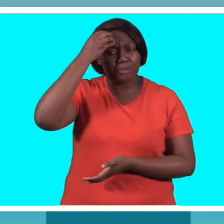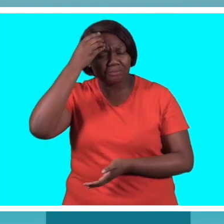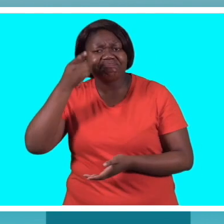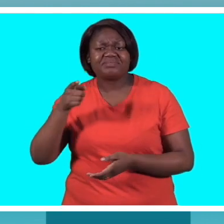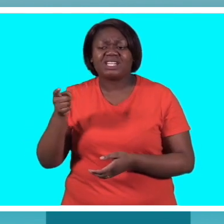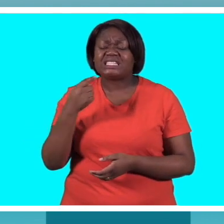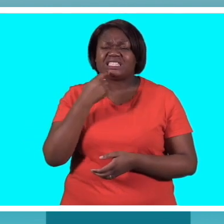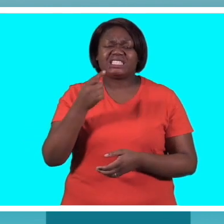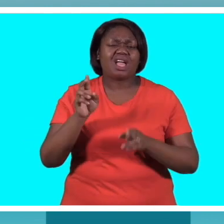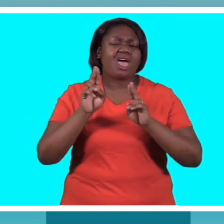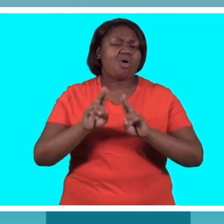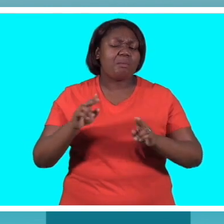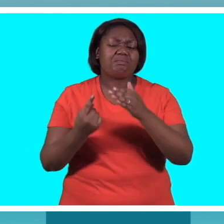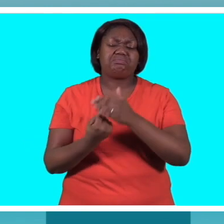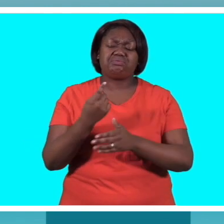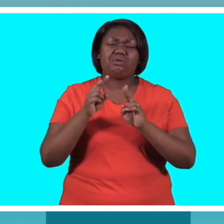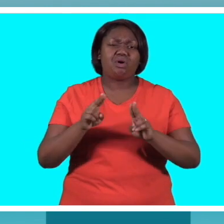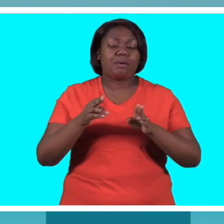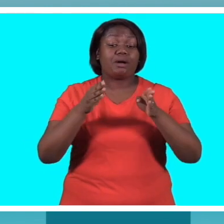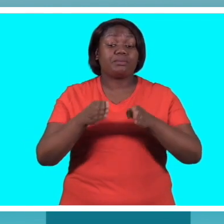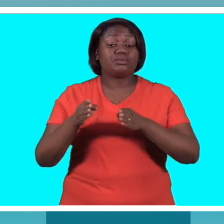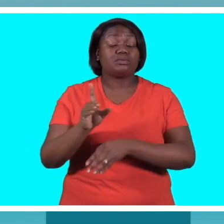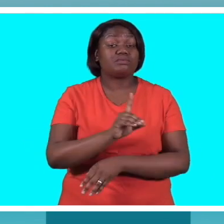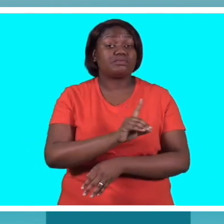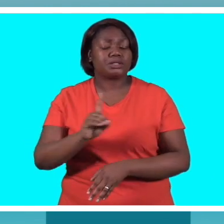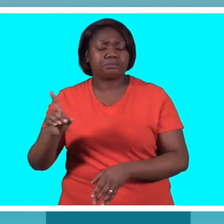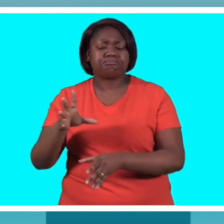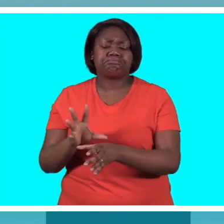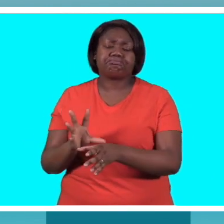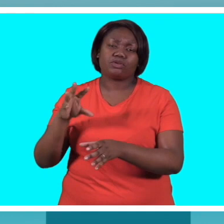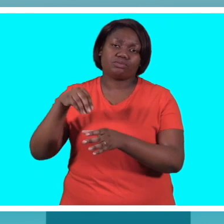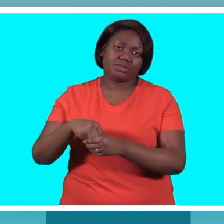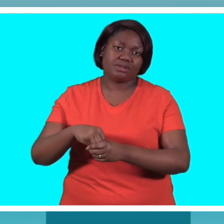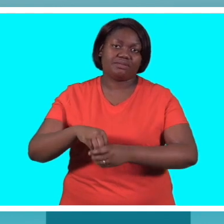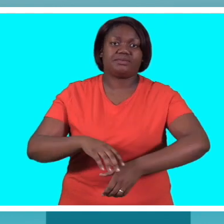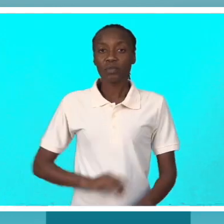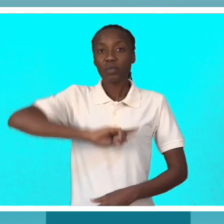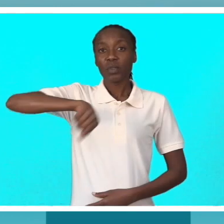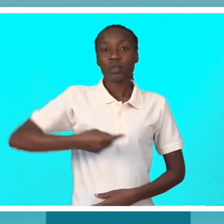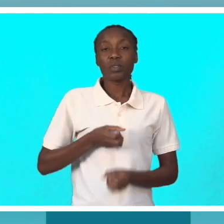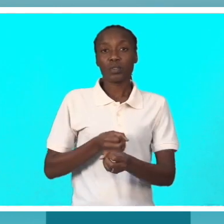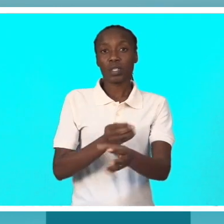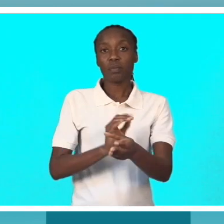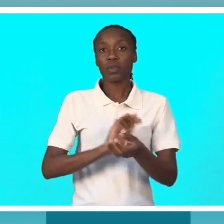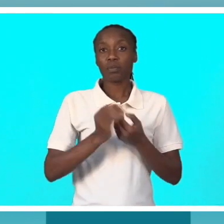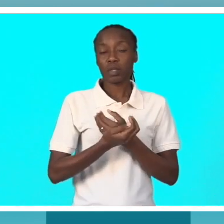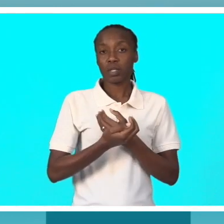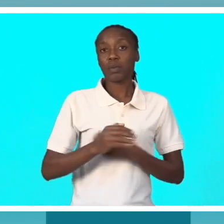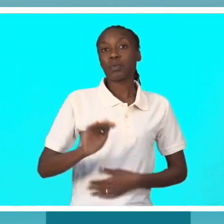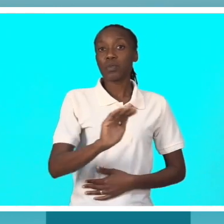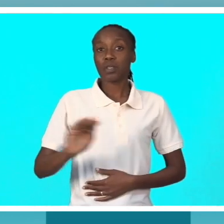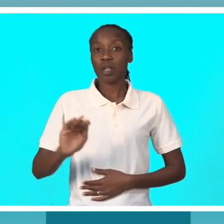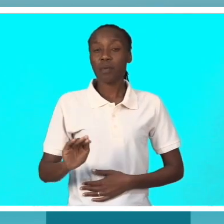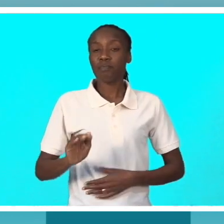estar acautelada à inclusão da pessoa com deficiência em Moçambique. Quando nós falamos de proteção